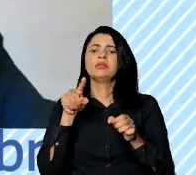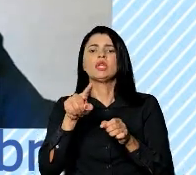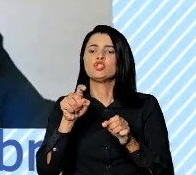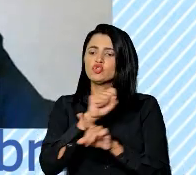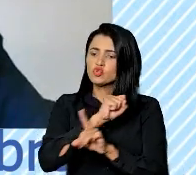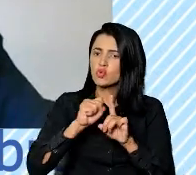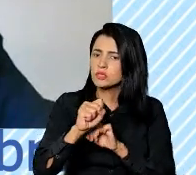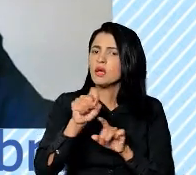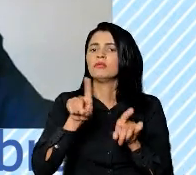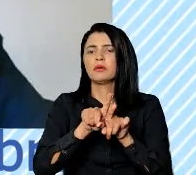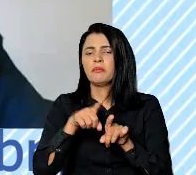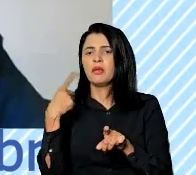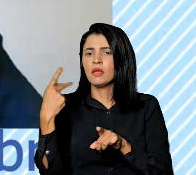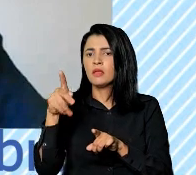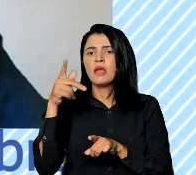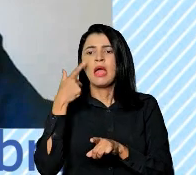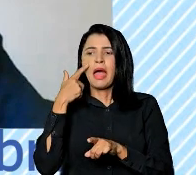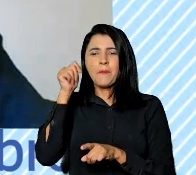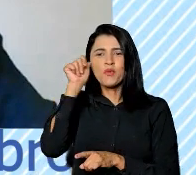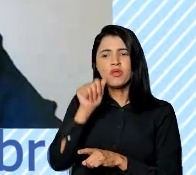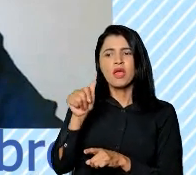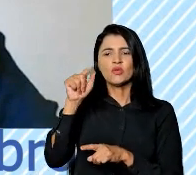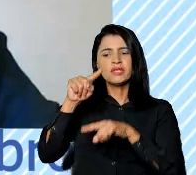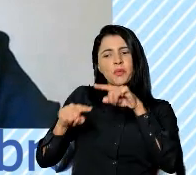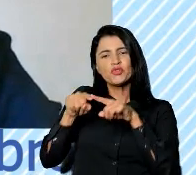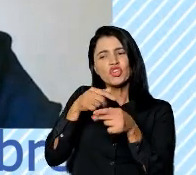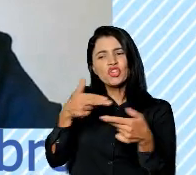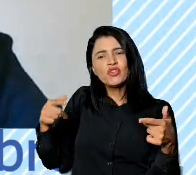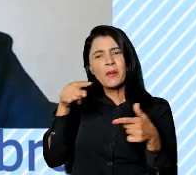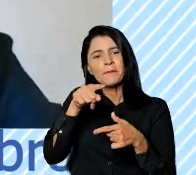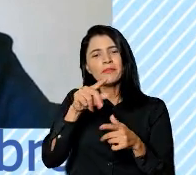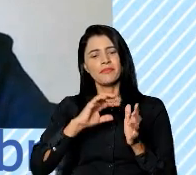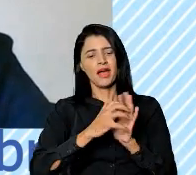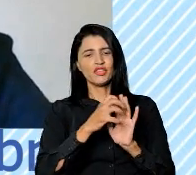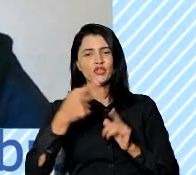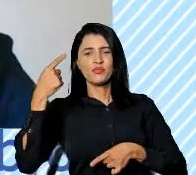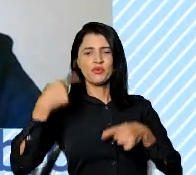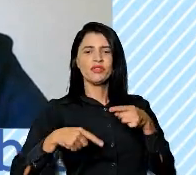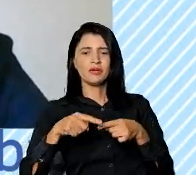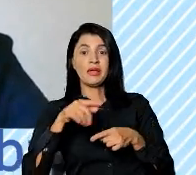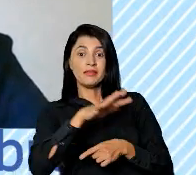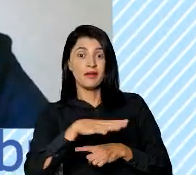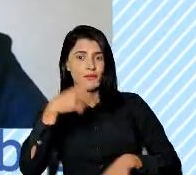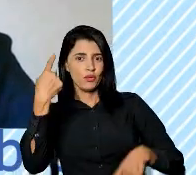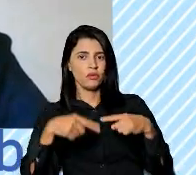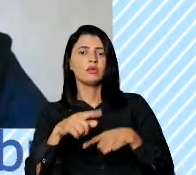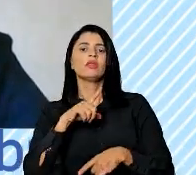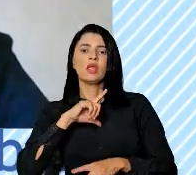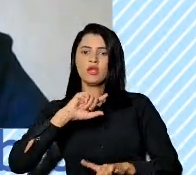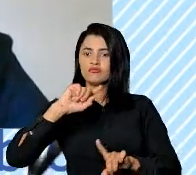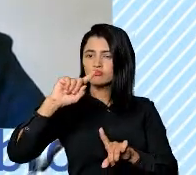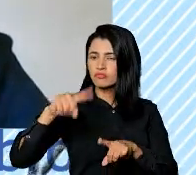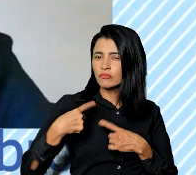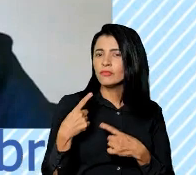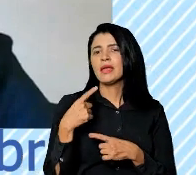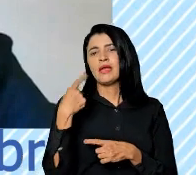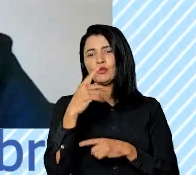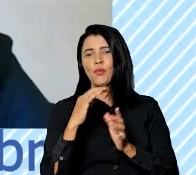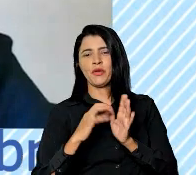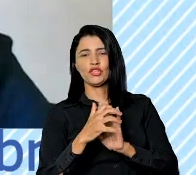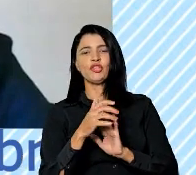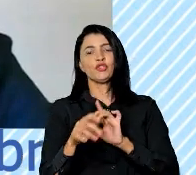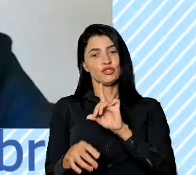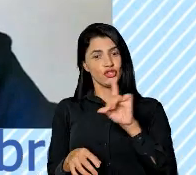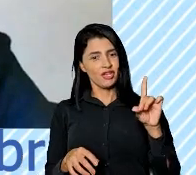não serem instrumentalizadas pelos partidos políticos. Em política, nós temos um grande desafio, em especial dos partidos de direita,